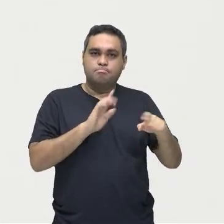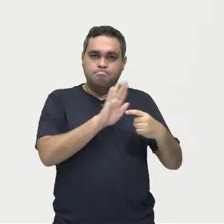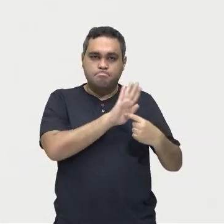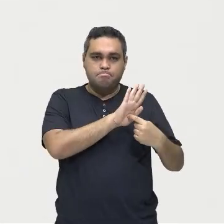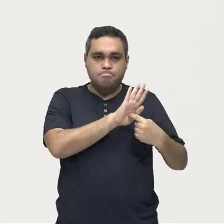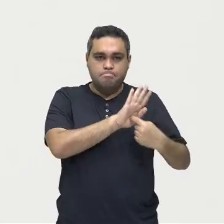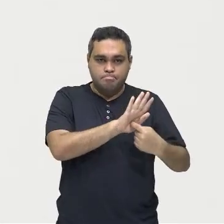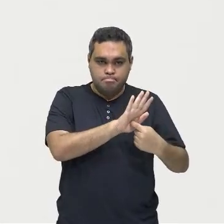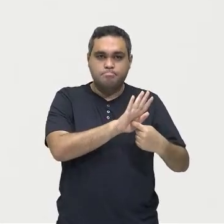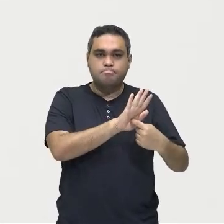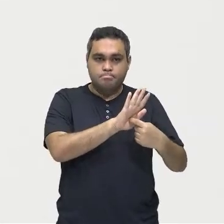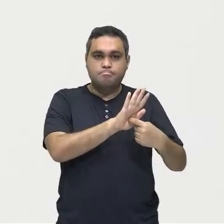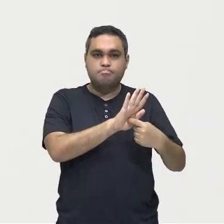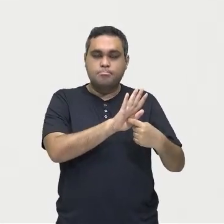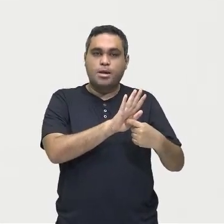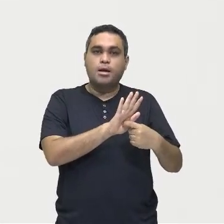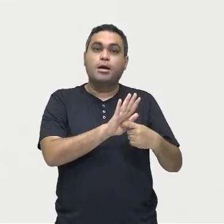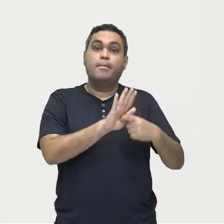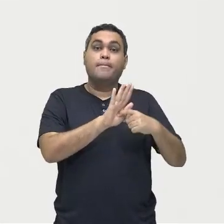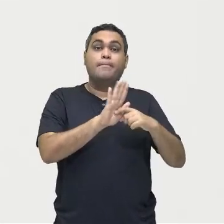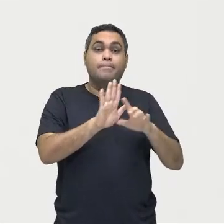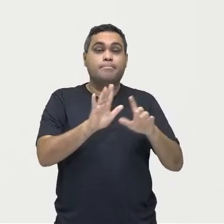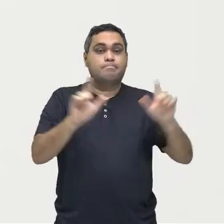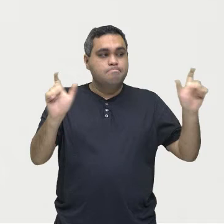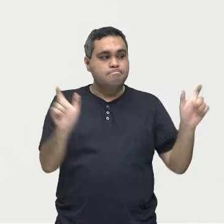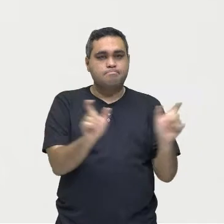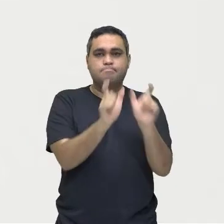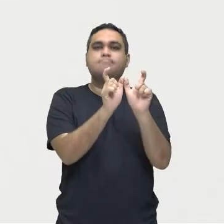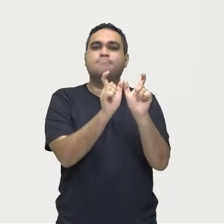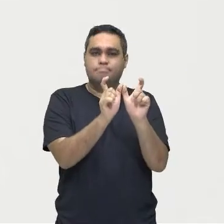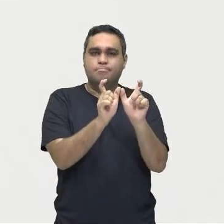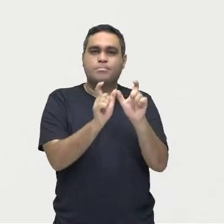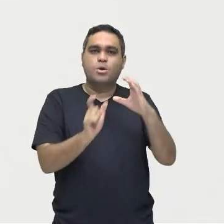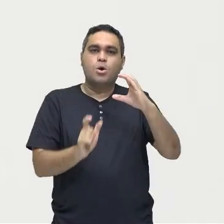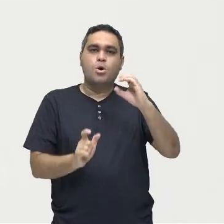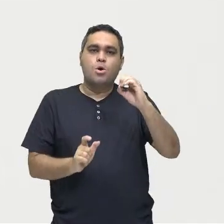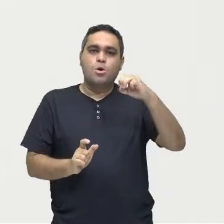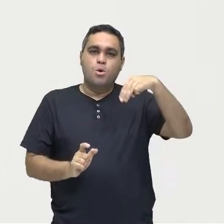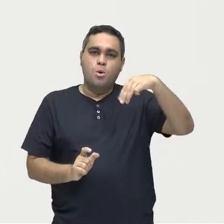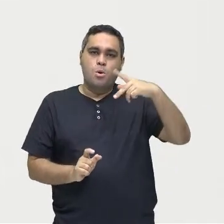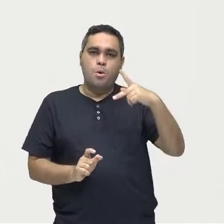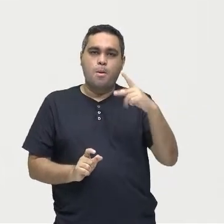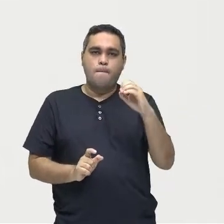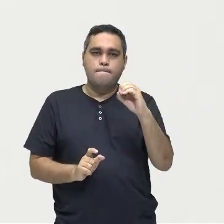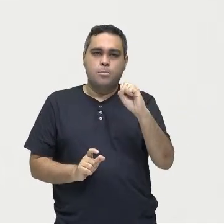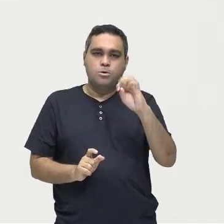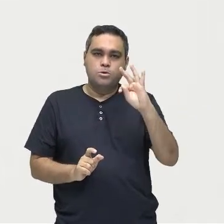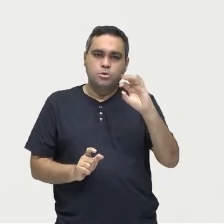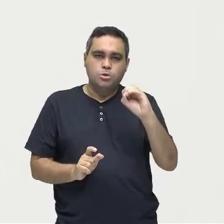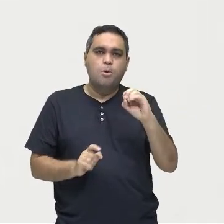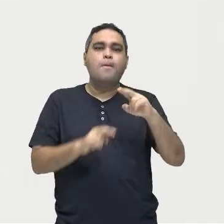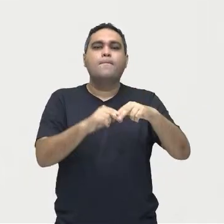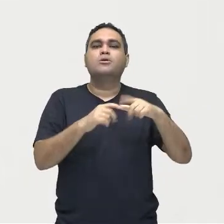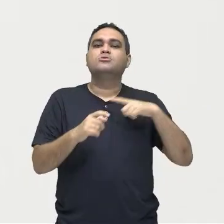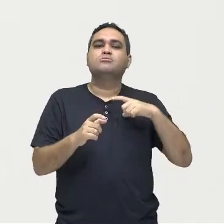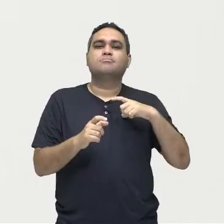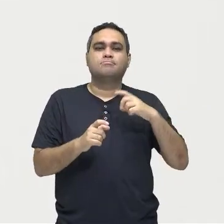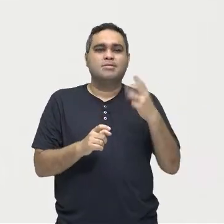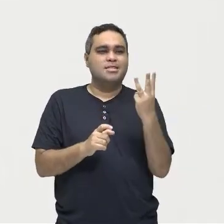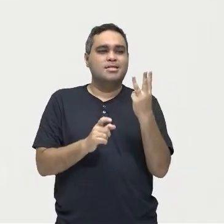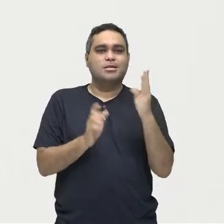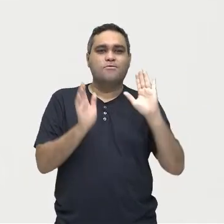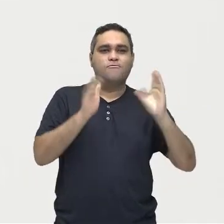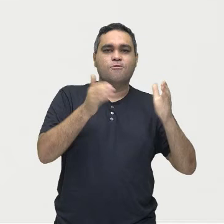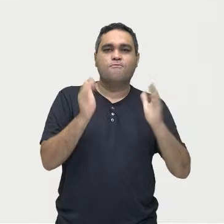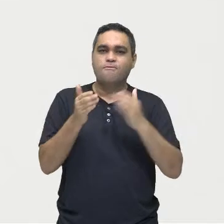composto, sujeito composto. Eu tenho mais de um sujeito, né? Eu tenho mais de um núcleo. Então a resposta correta é